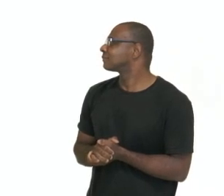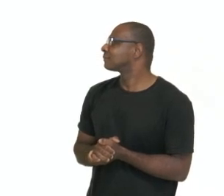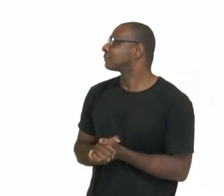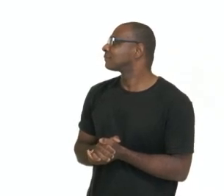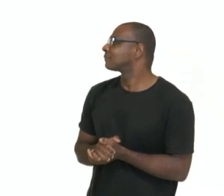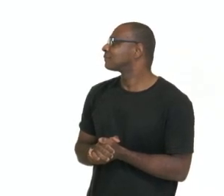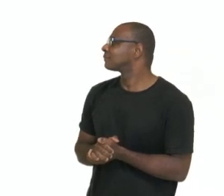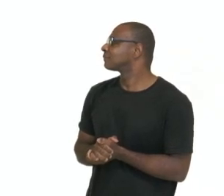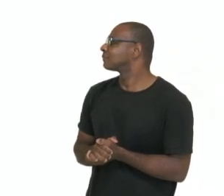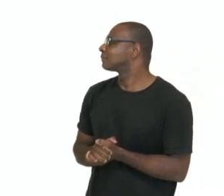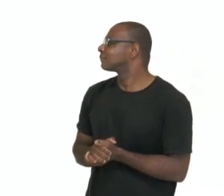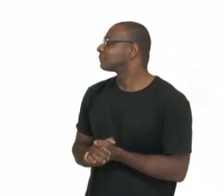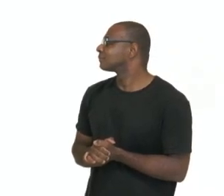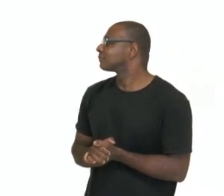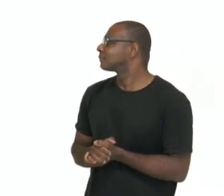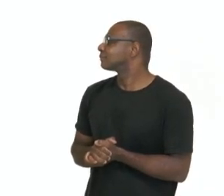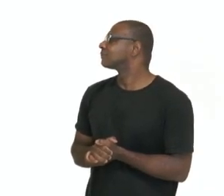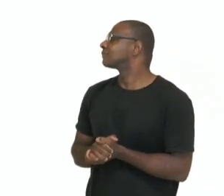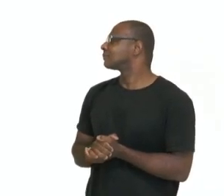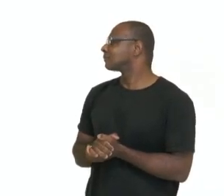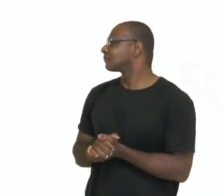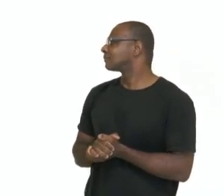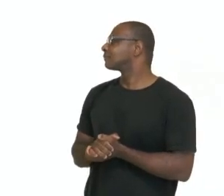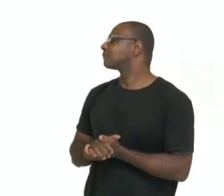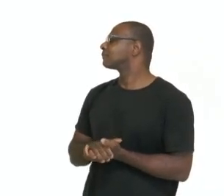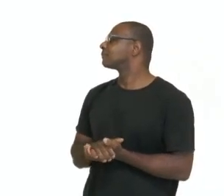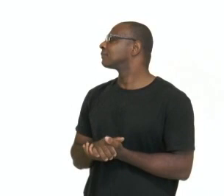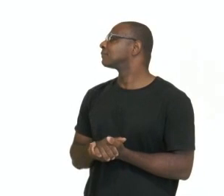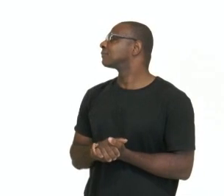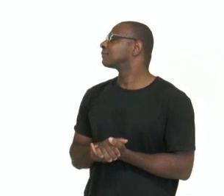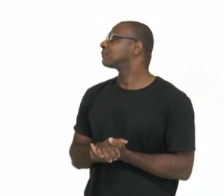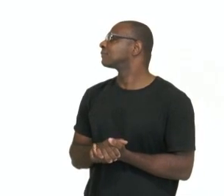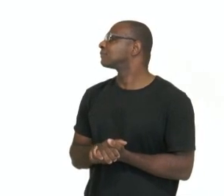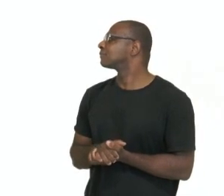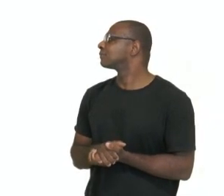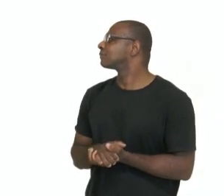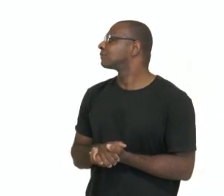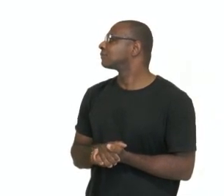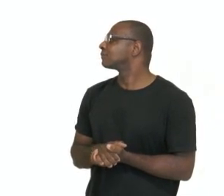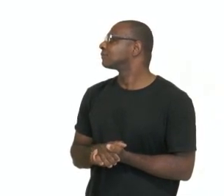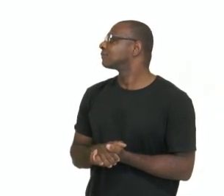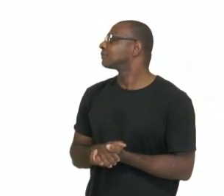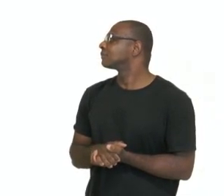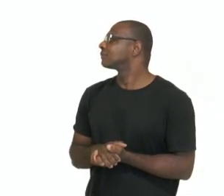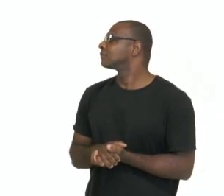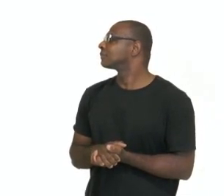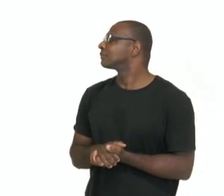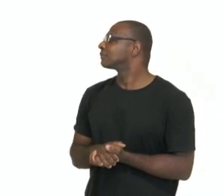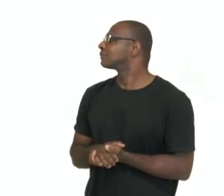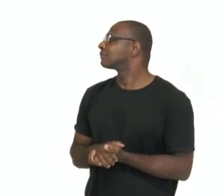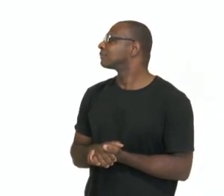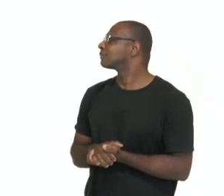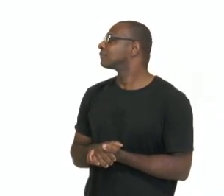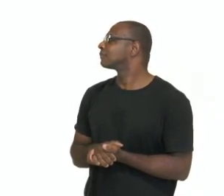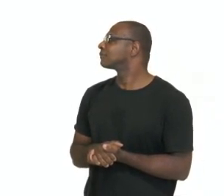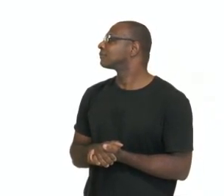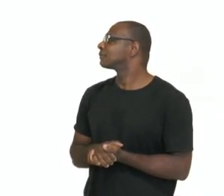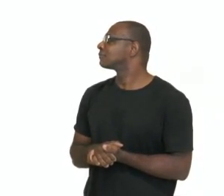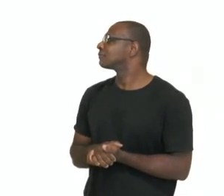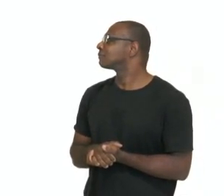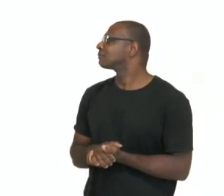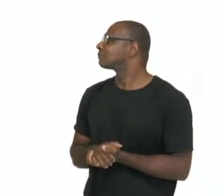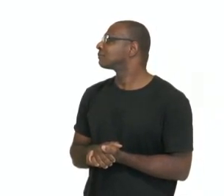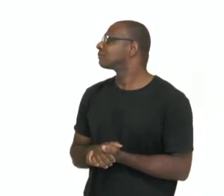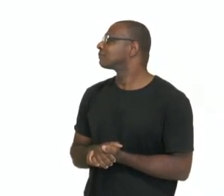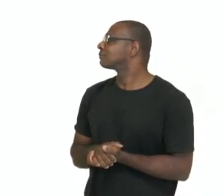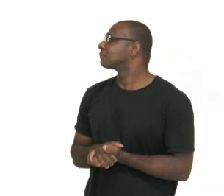Continuava a implorar-lhe emprestados os livros que ela não lia. Até que veio para ela o magno